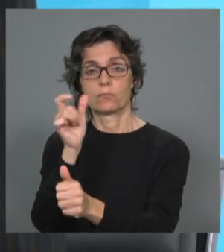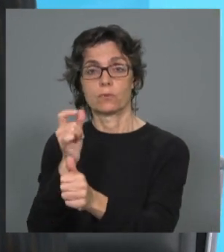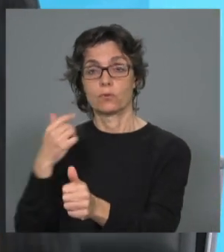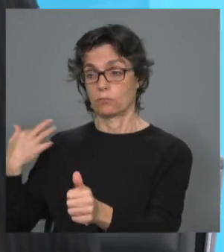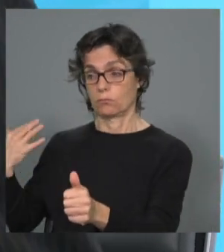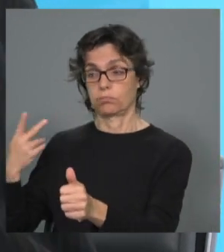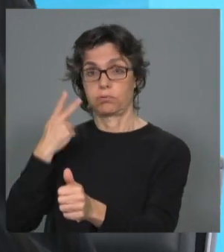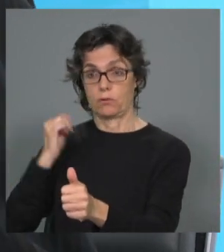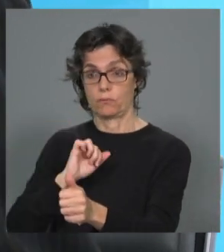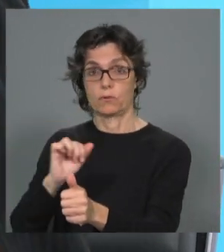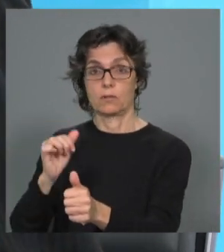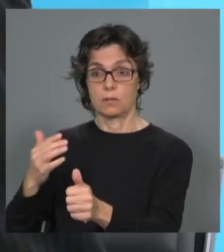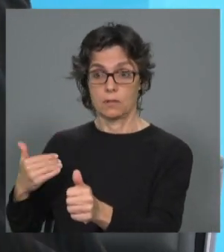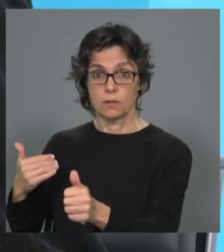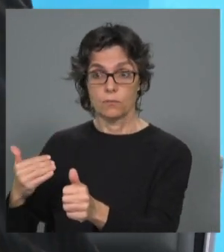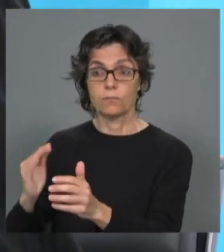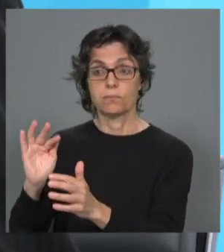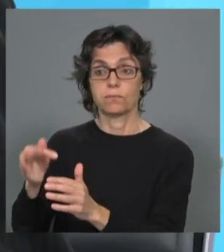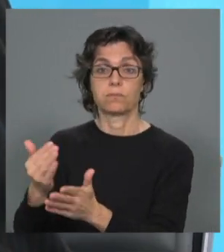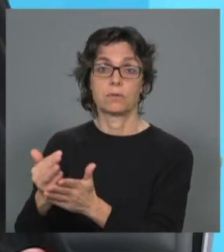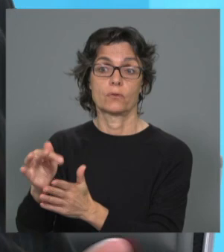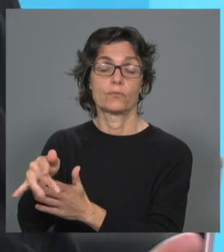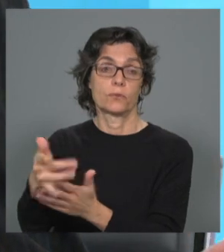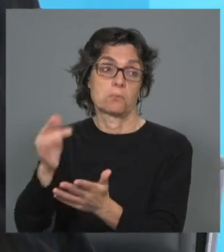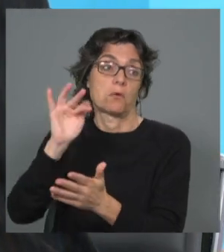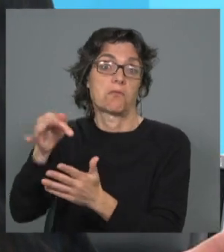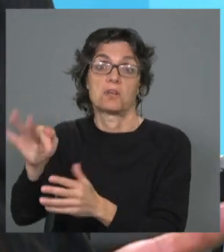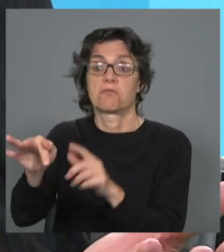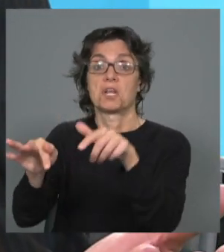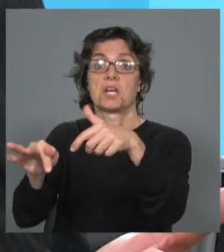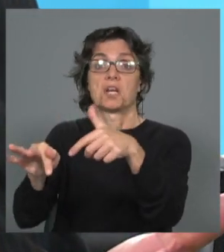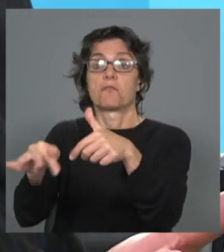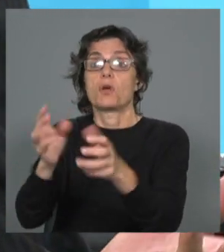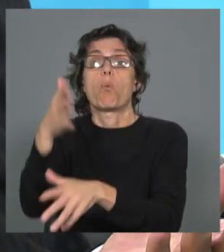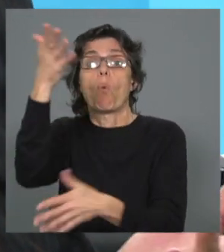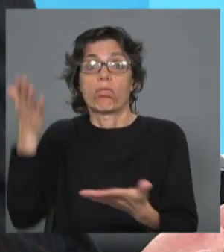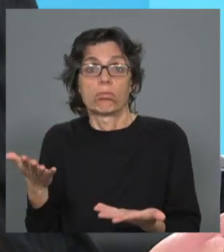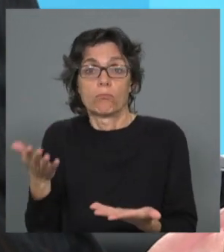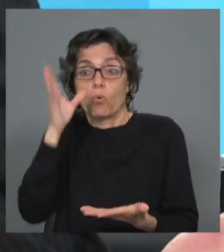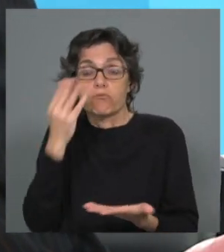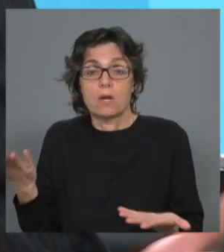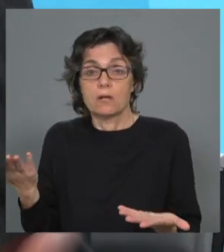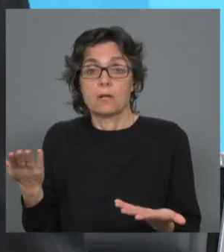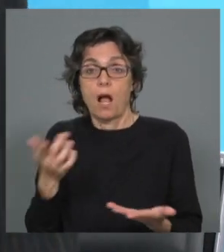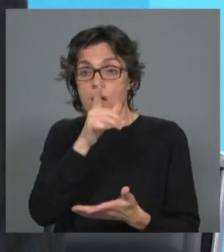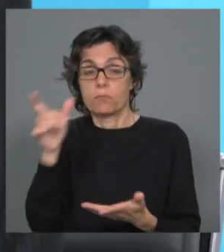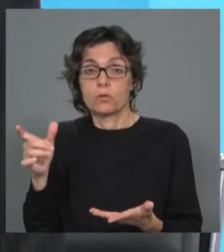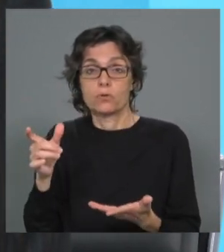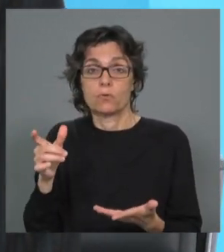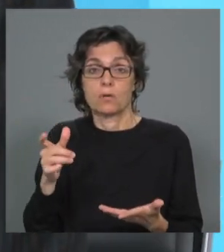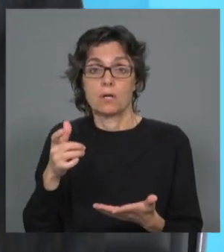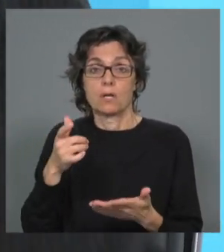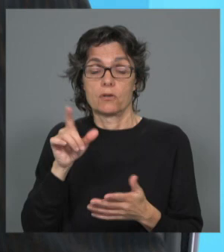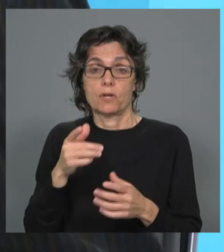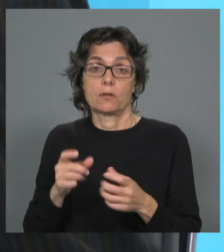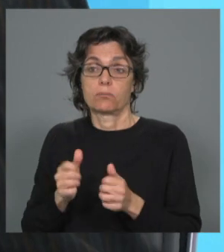neste processo, que hoje em dia, no final de vida, sabemos lá quando é que é, porque eu tenho pessoas com mais de 100 anos, sigo pessoas com mais de 100 anos, e,